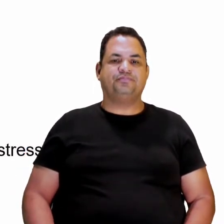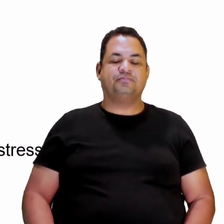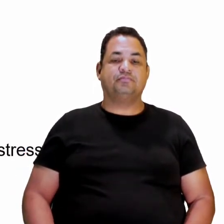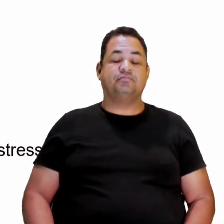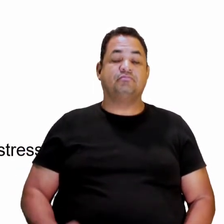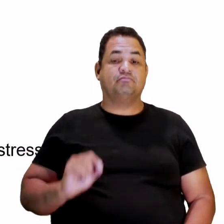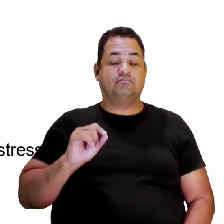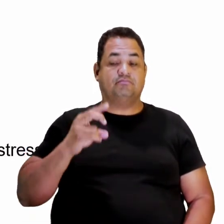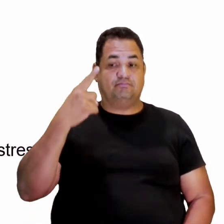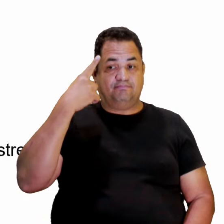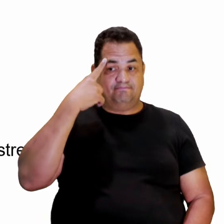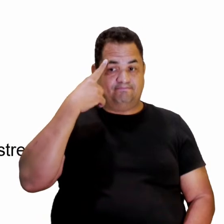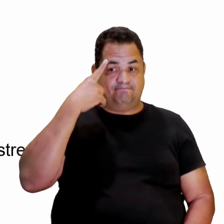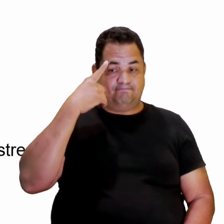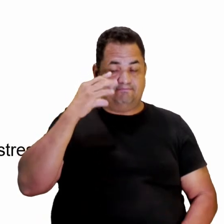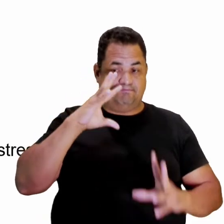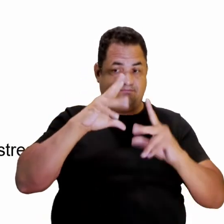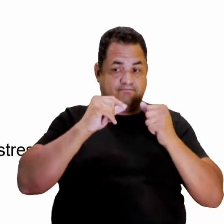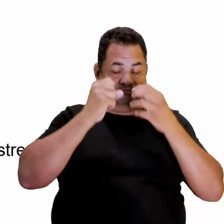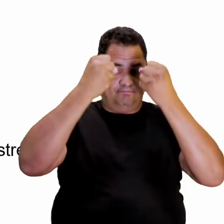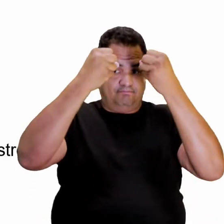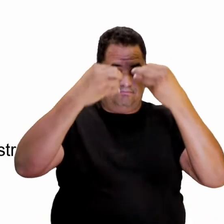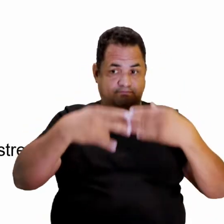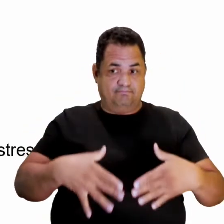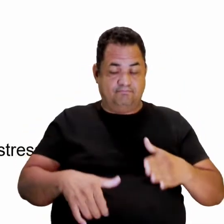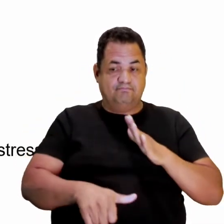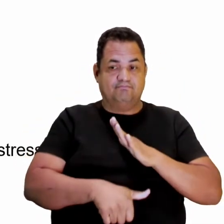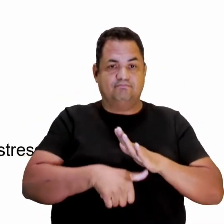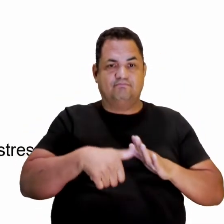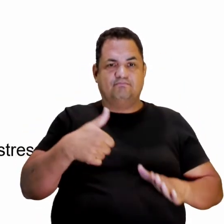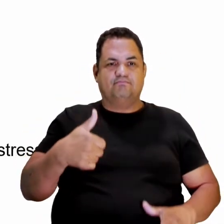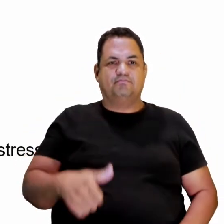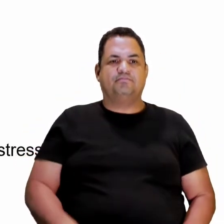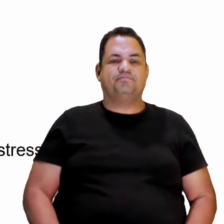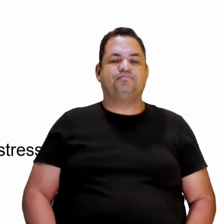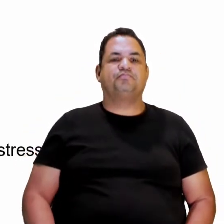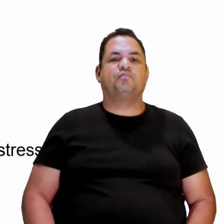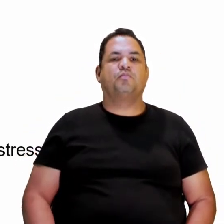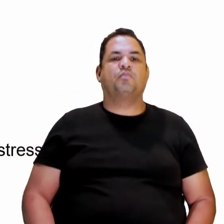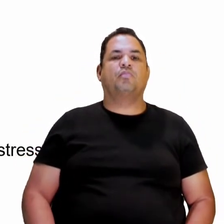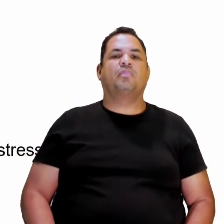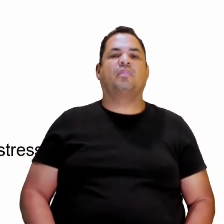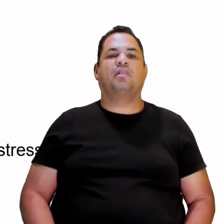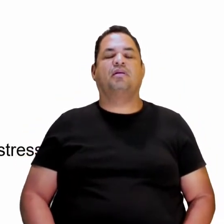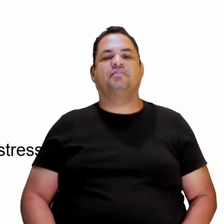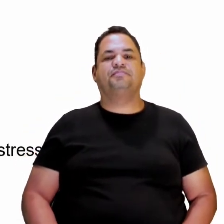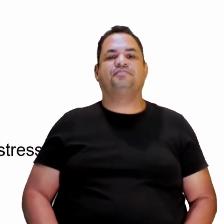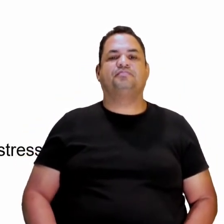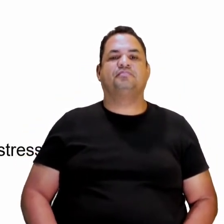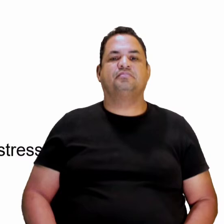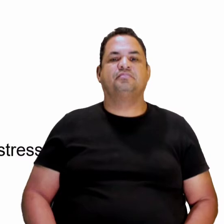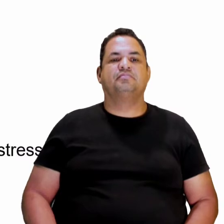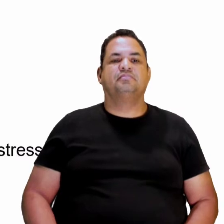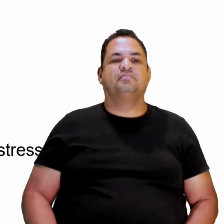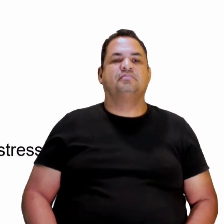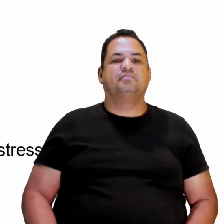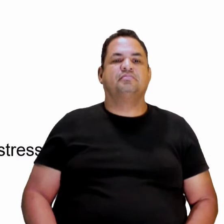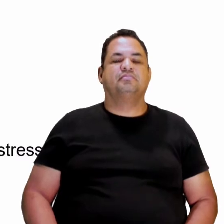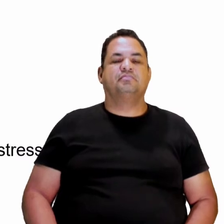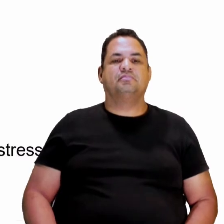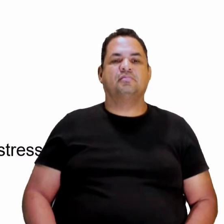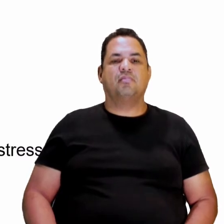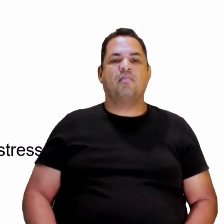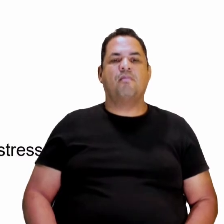vocês acham? De acordo com tudo que eu falei para vocês, vamos primeiro fazer então esse get aqui. Como é que vai ficar o get? Segundo aqui o